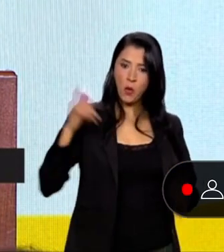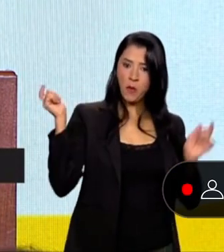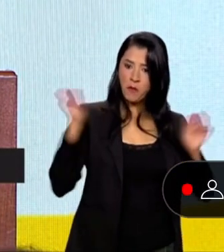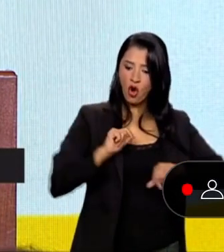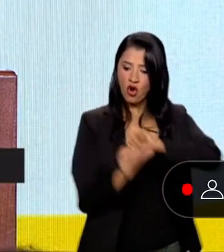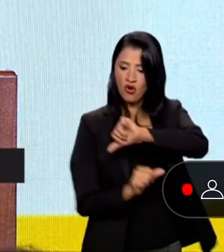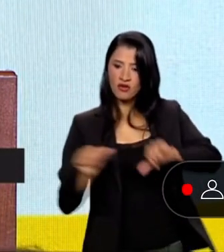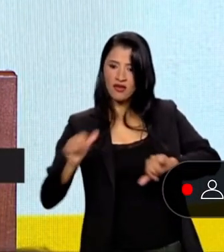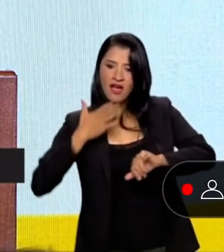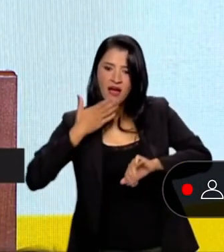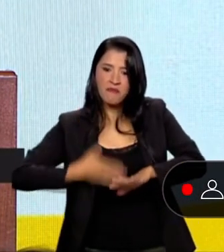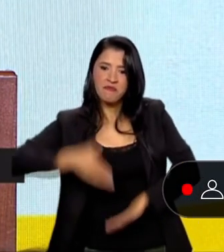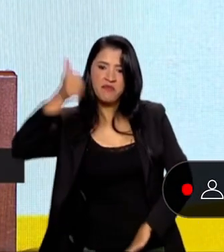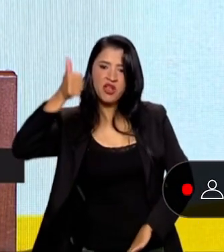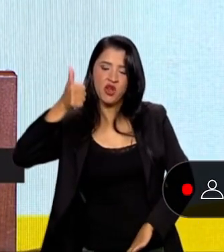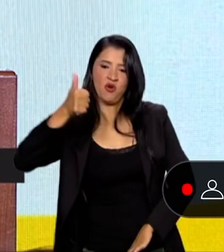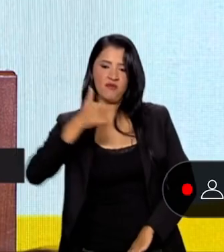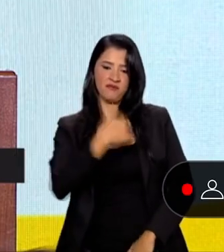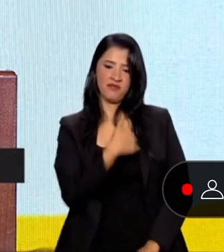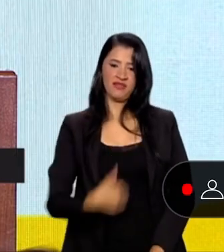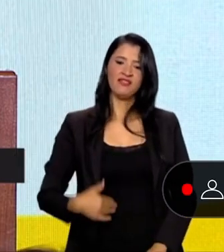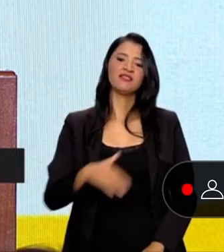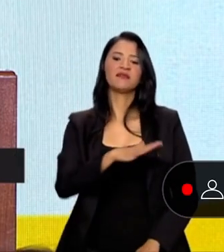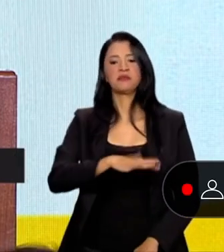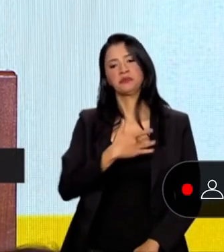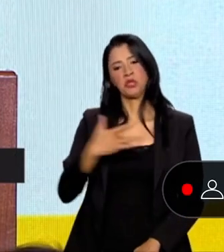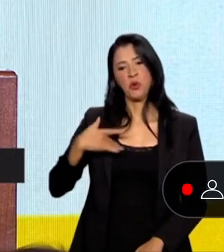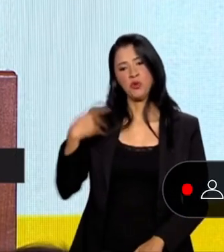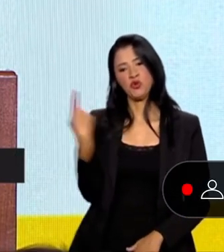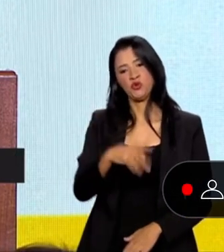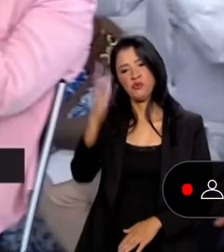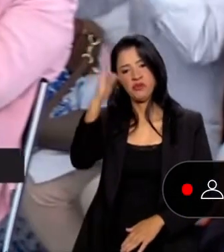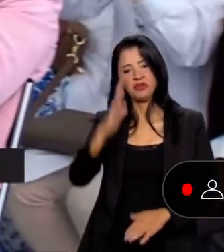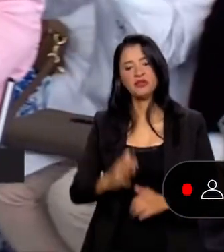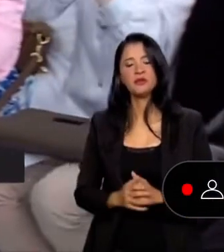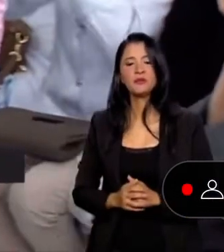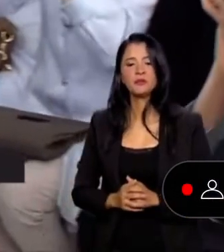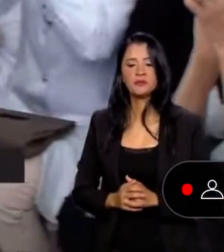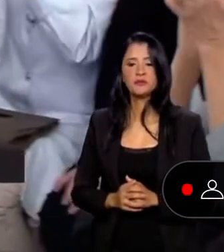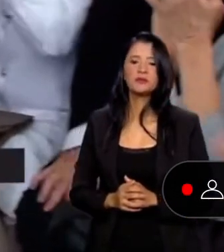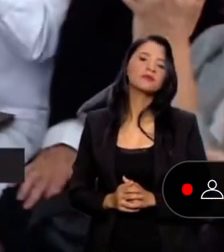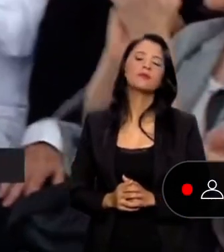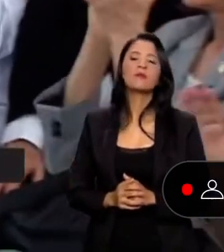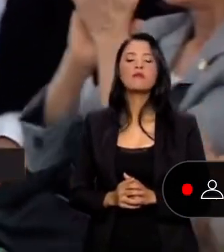na melhor ministra da saúde que esse país tem. Portanto,